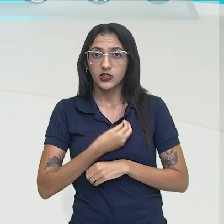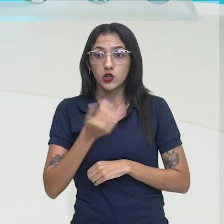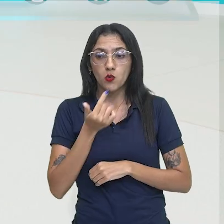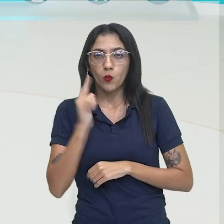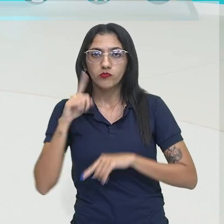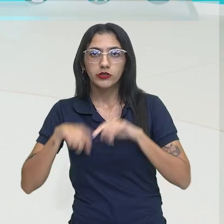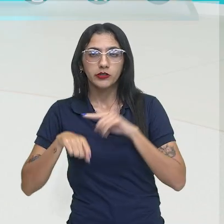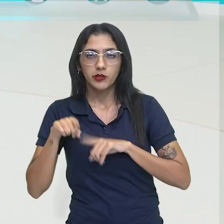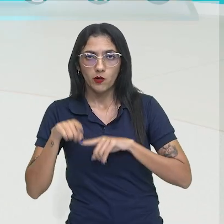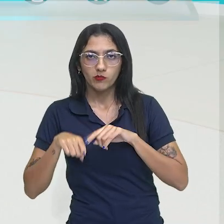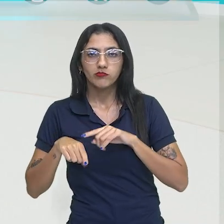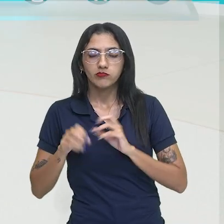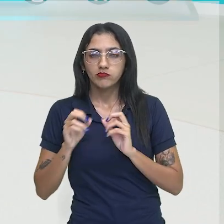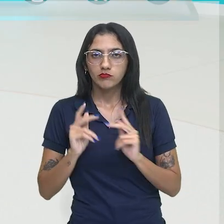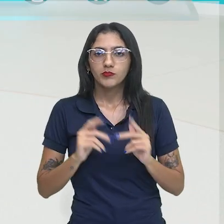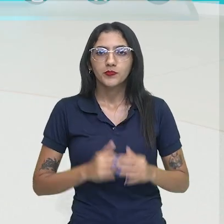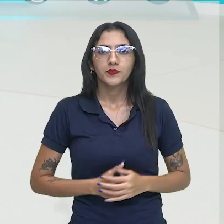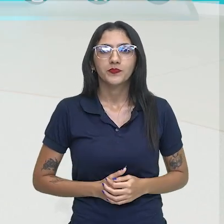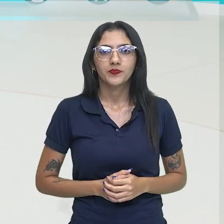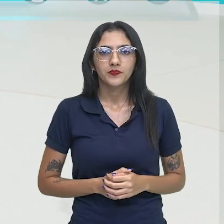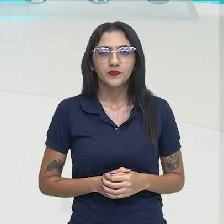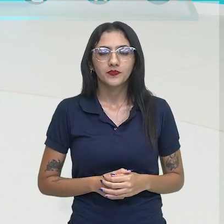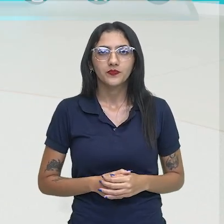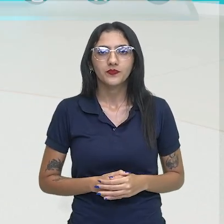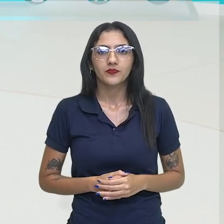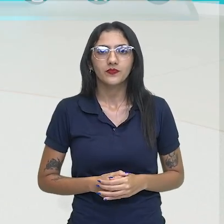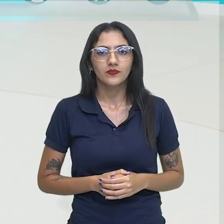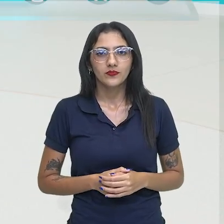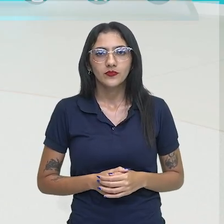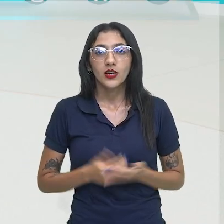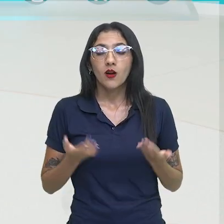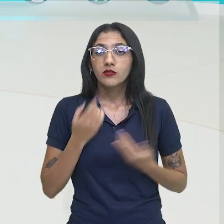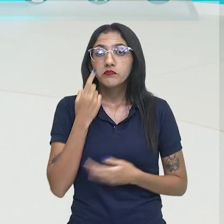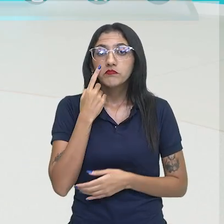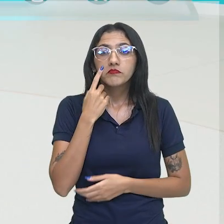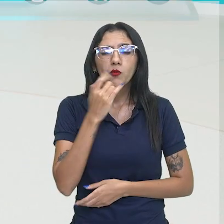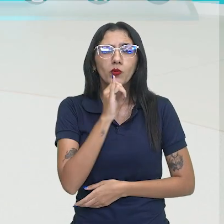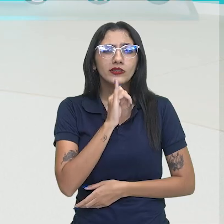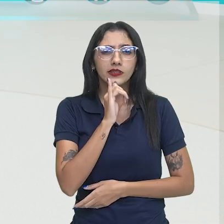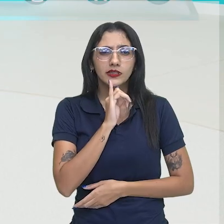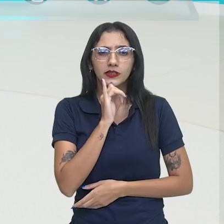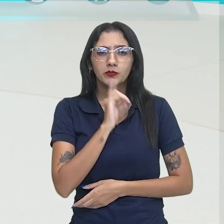inanimado, perdão. Então, é isso aí, a gente vai verificar aqui um exemplo.